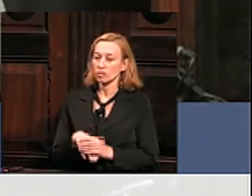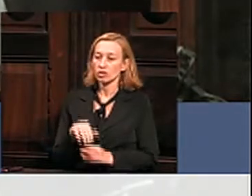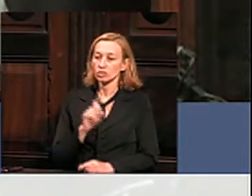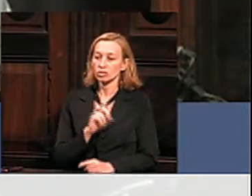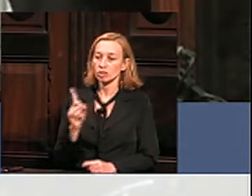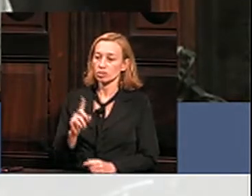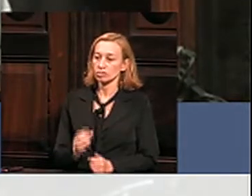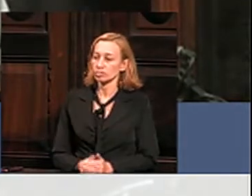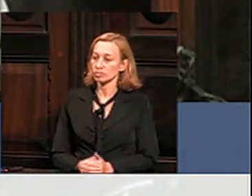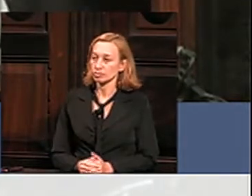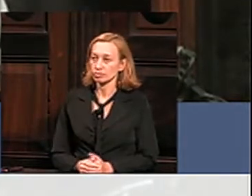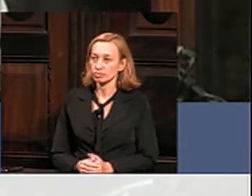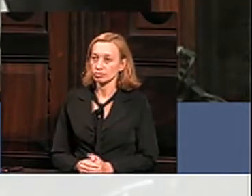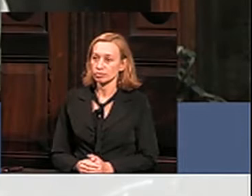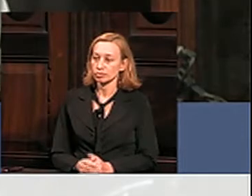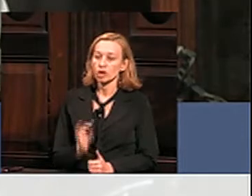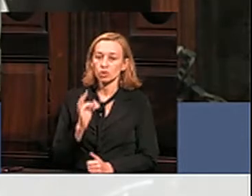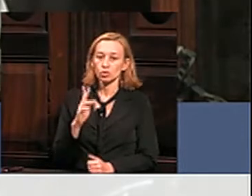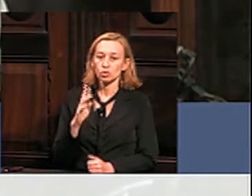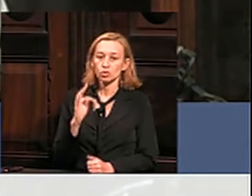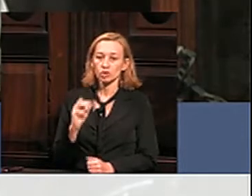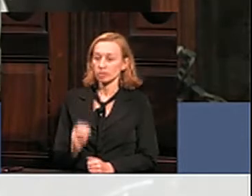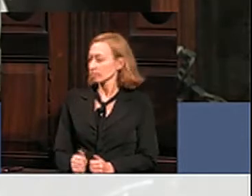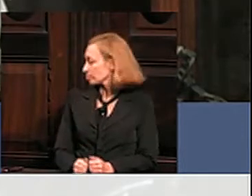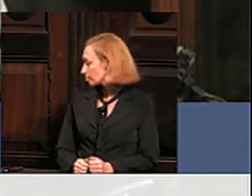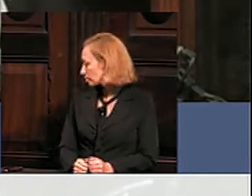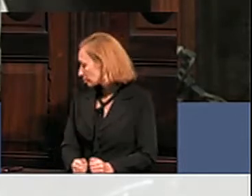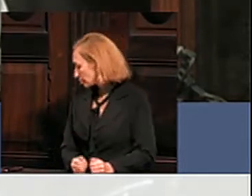voto não, Gustavo Tutuca.